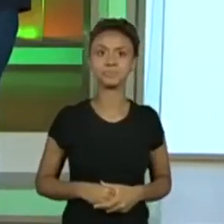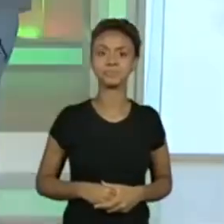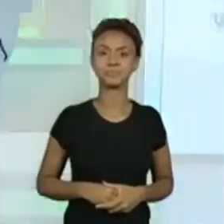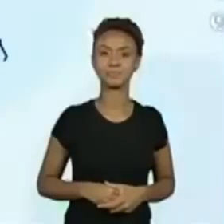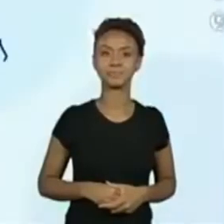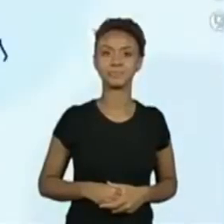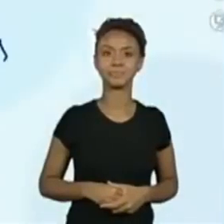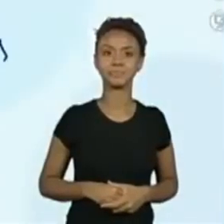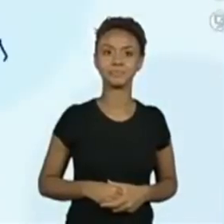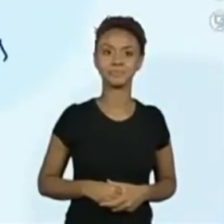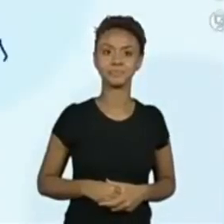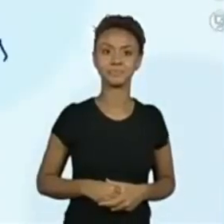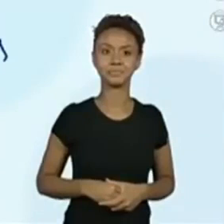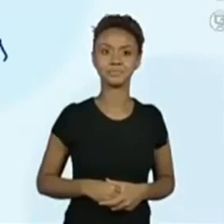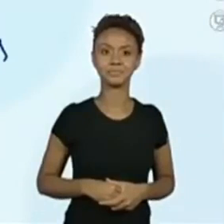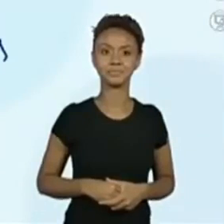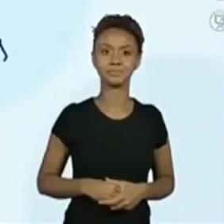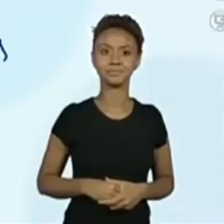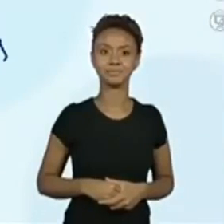o alfabeto...